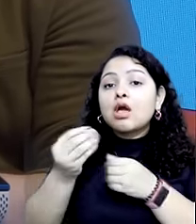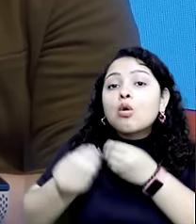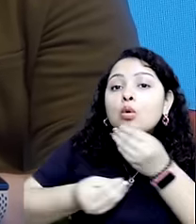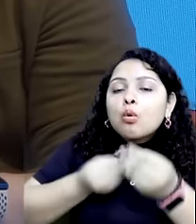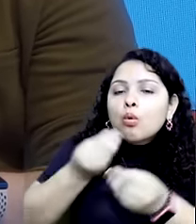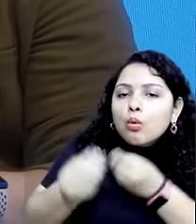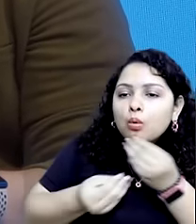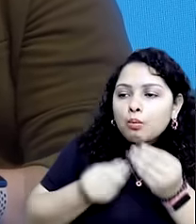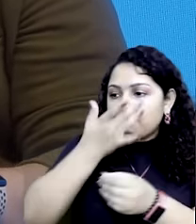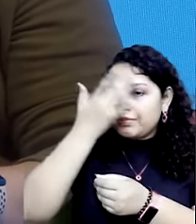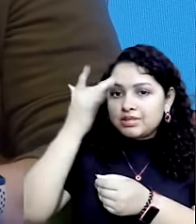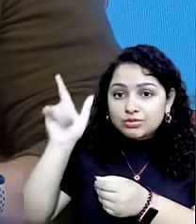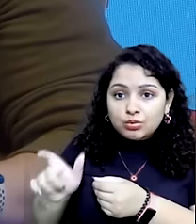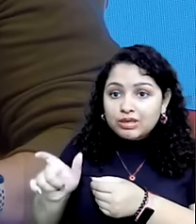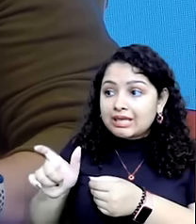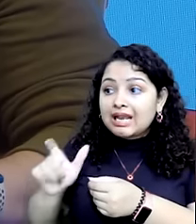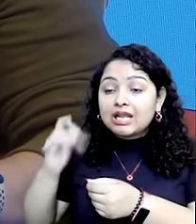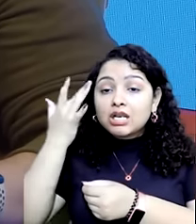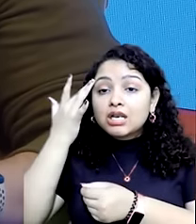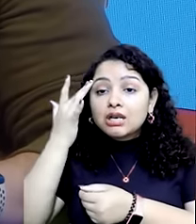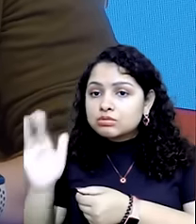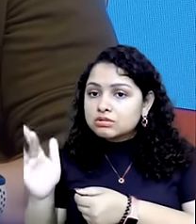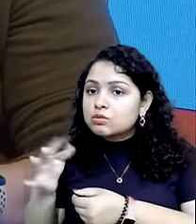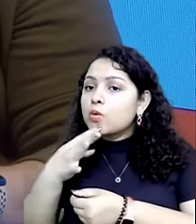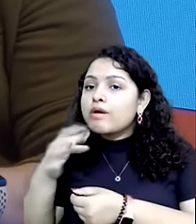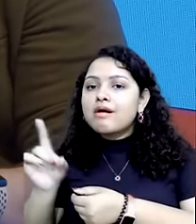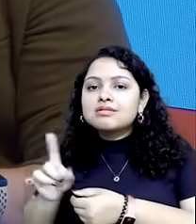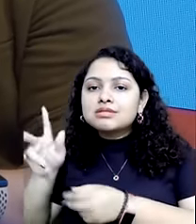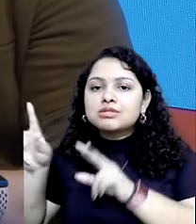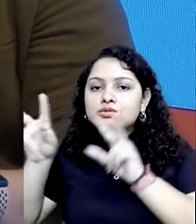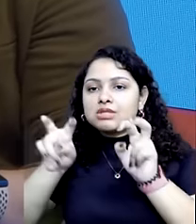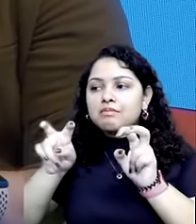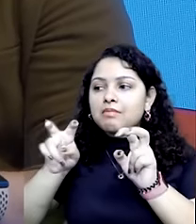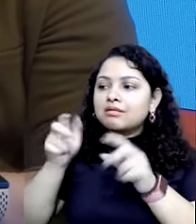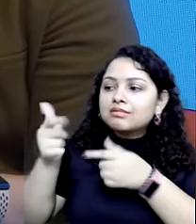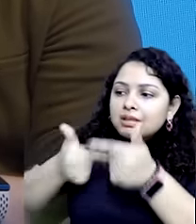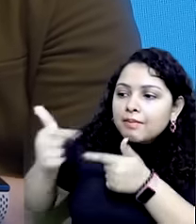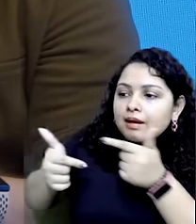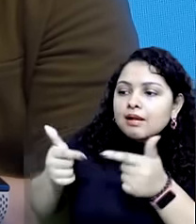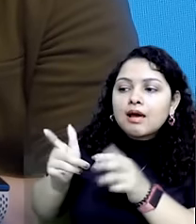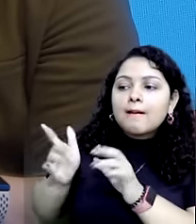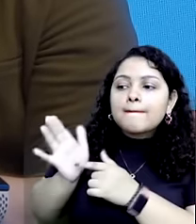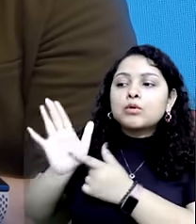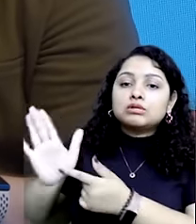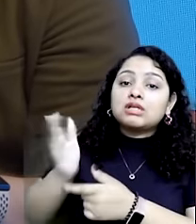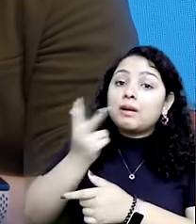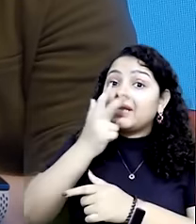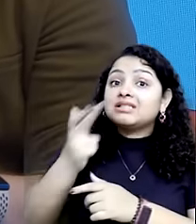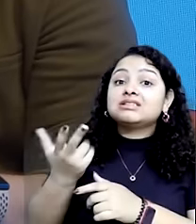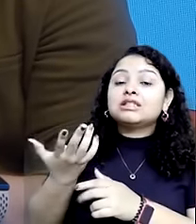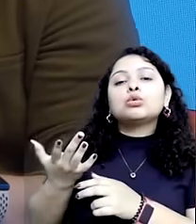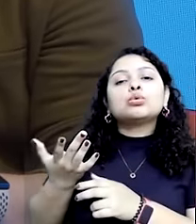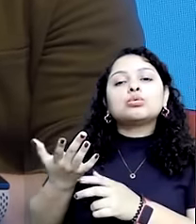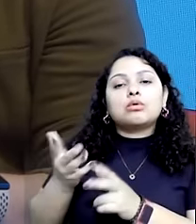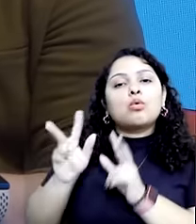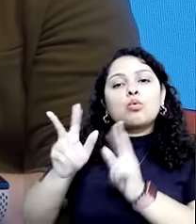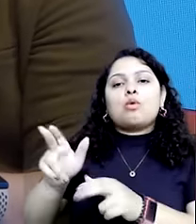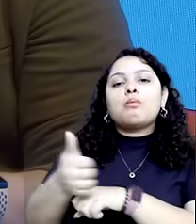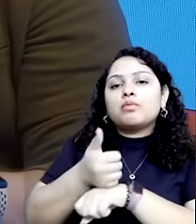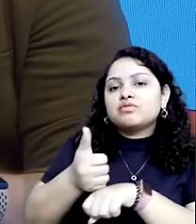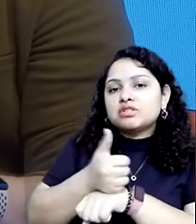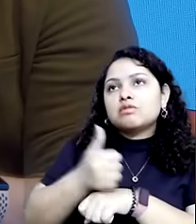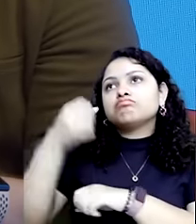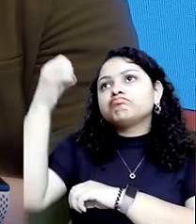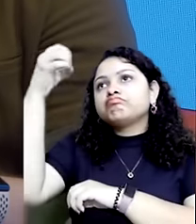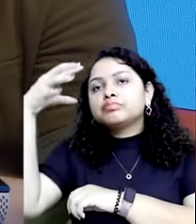deixar uma pessoa que não tem noção sobre aquilo trabalhar de uma forma como se fosse profissional ter um resultado como profissional seja com a